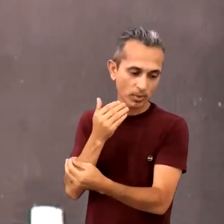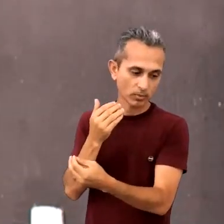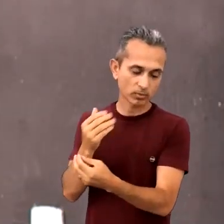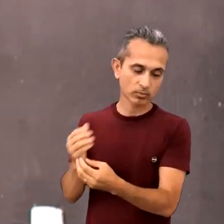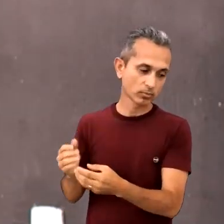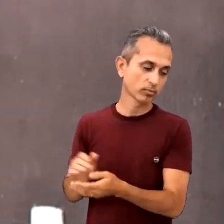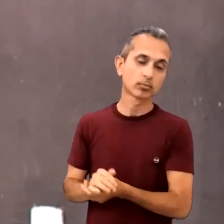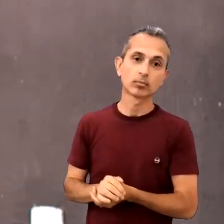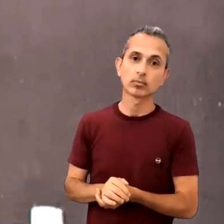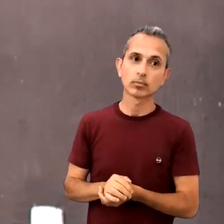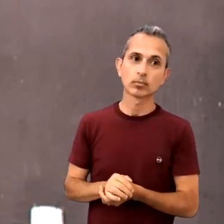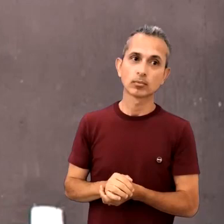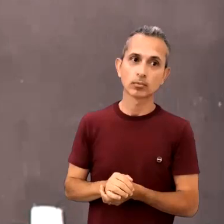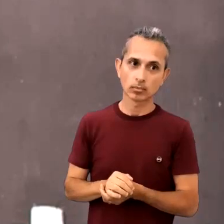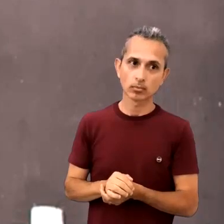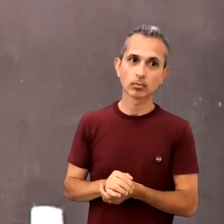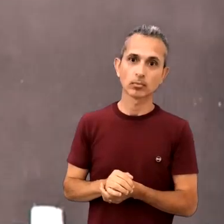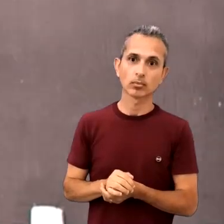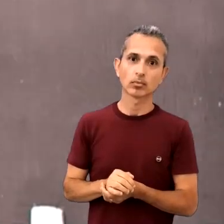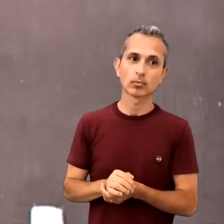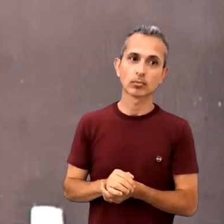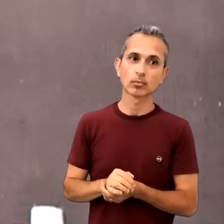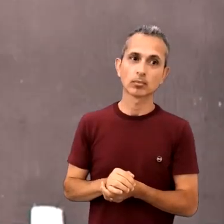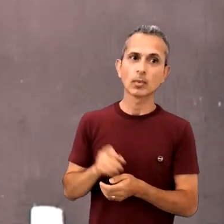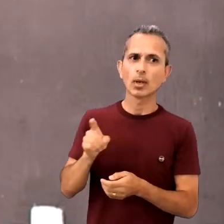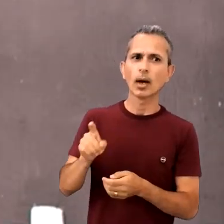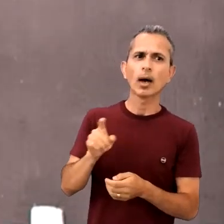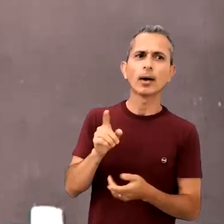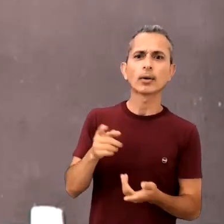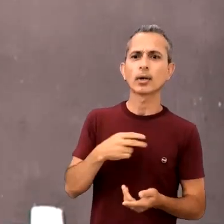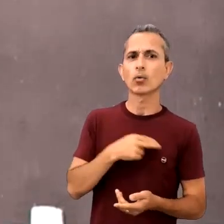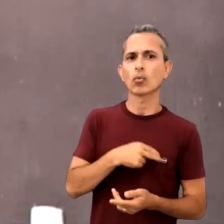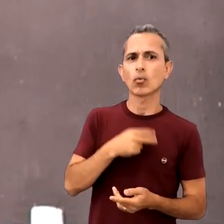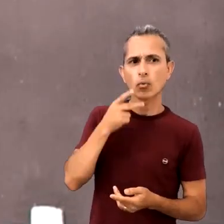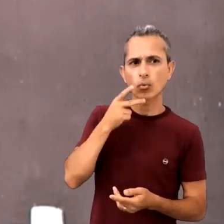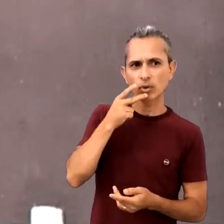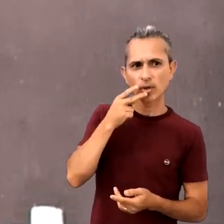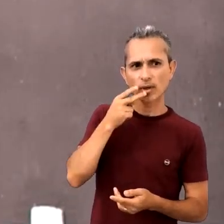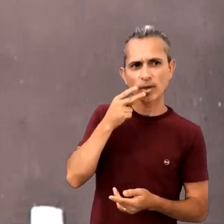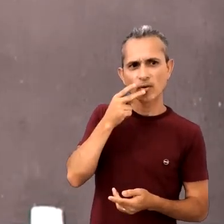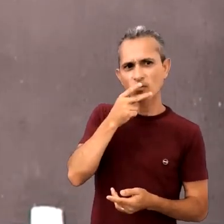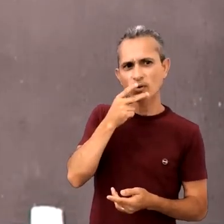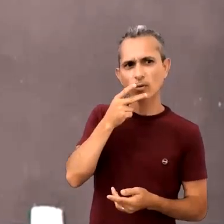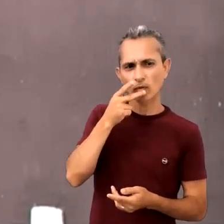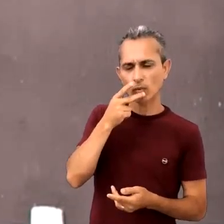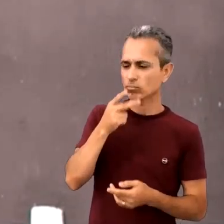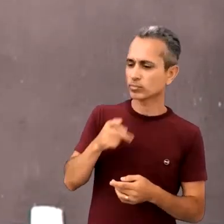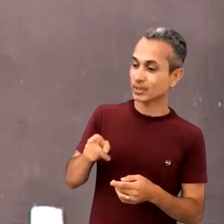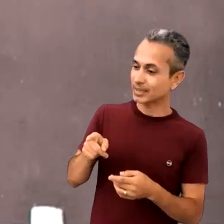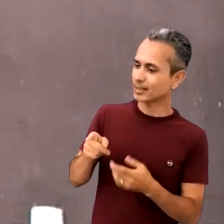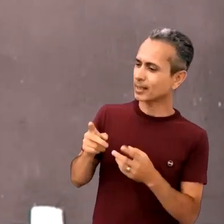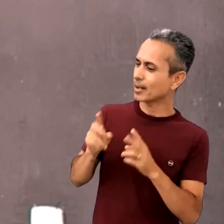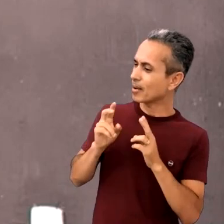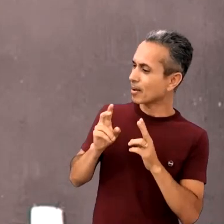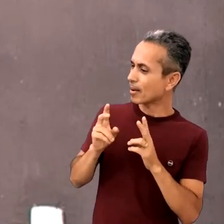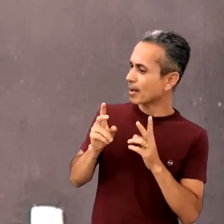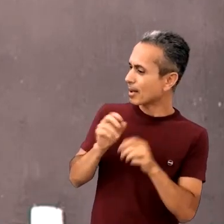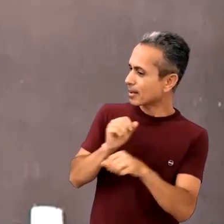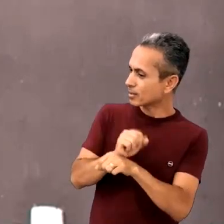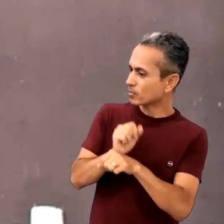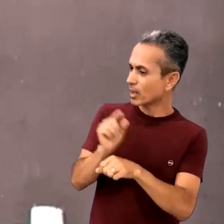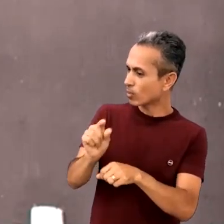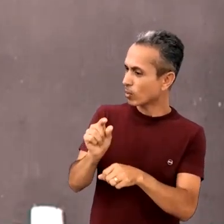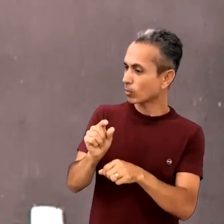filha, até que você saiba em que darão as coisas, porque aquele homem não descansará enquanto não resolver este